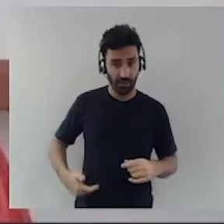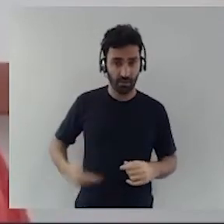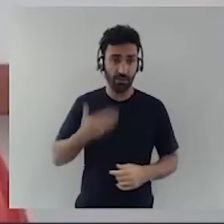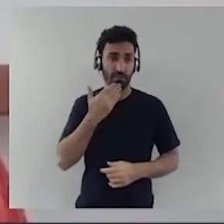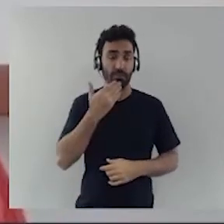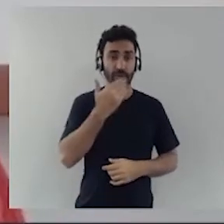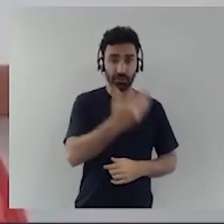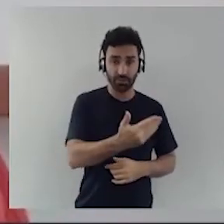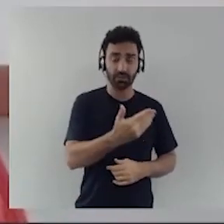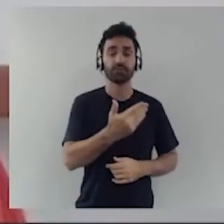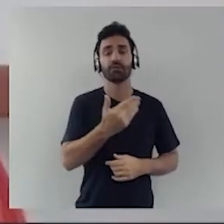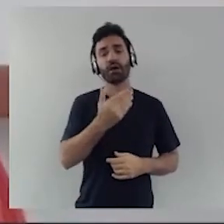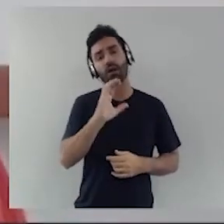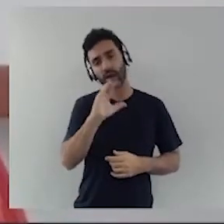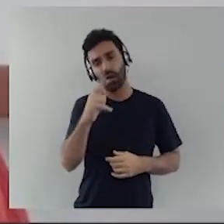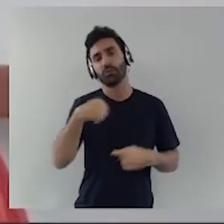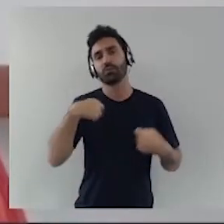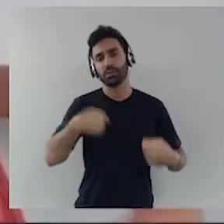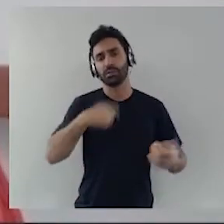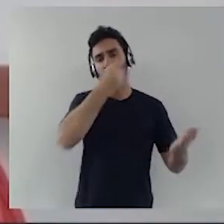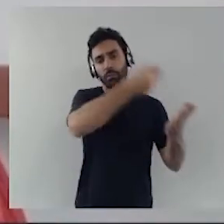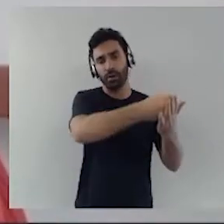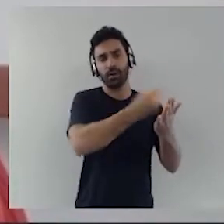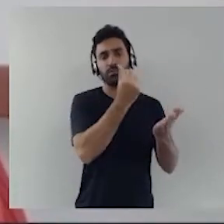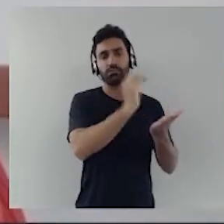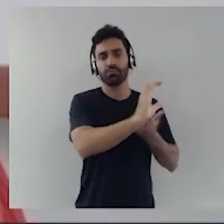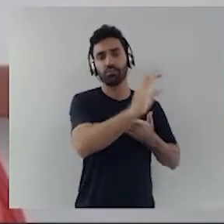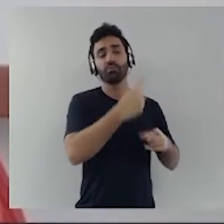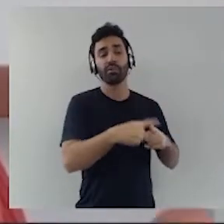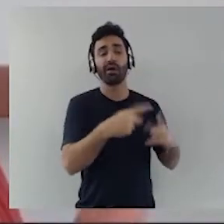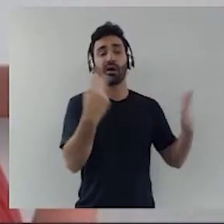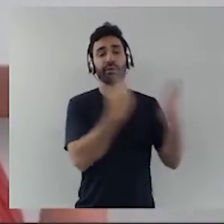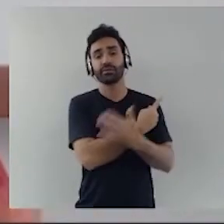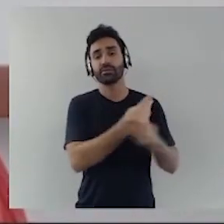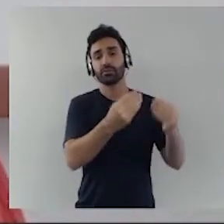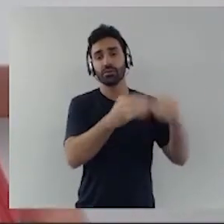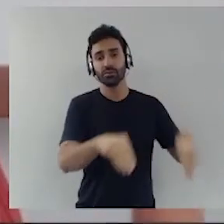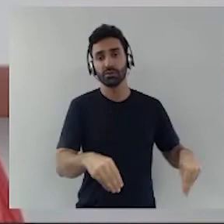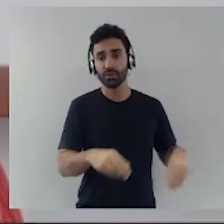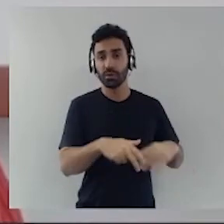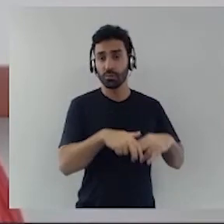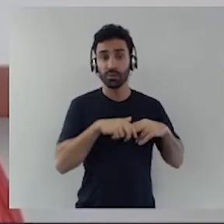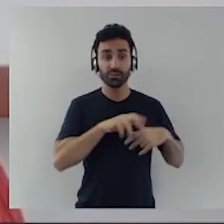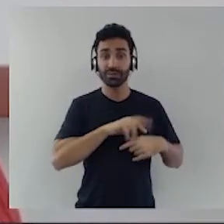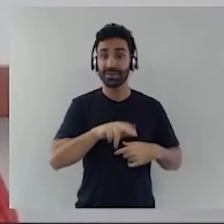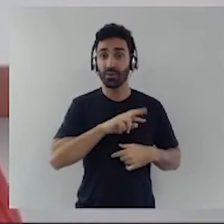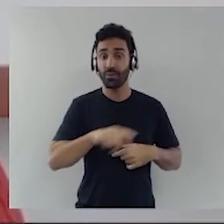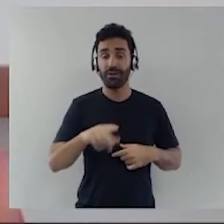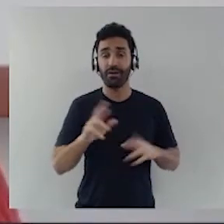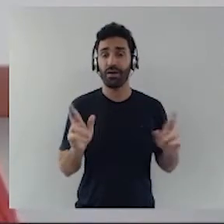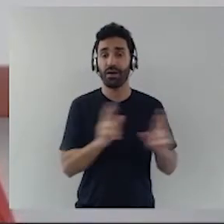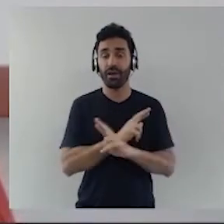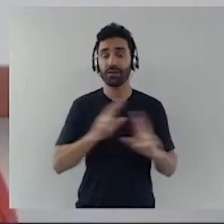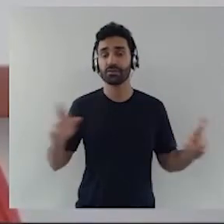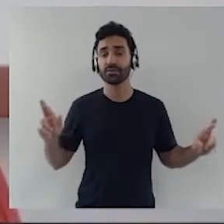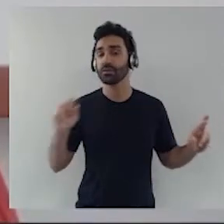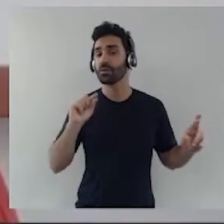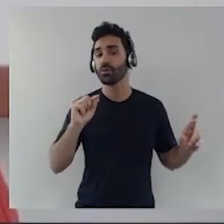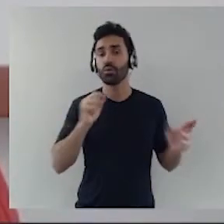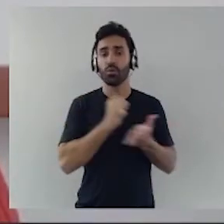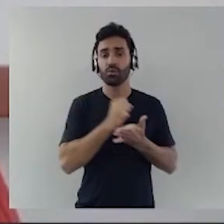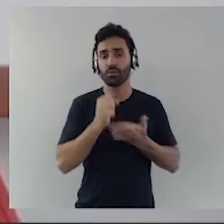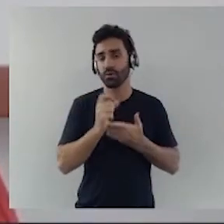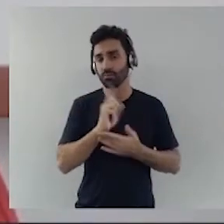fazer uma indenização pelos danos causados por tanto não é uma relação contratual é um pagamento de